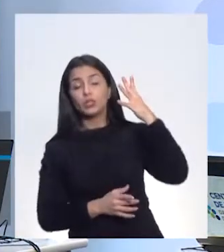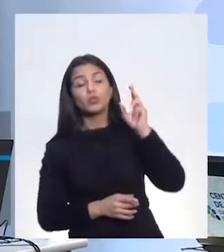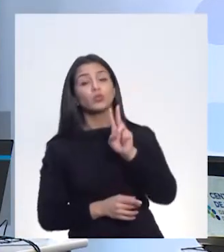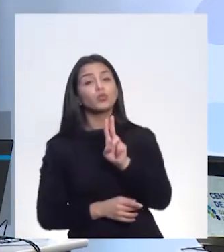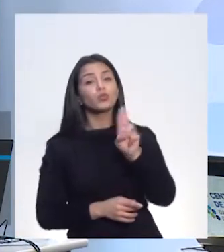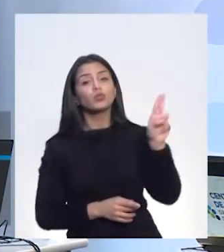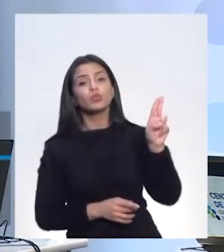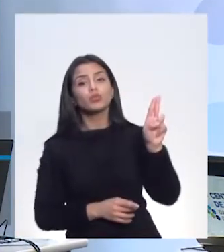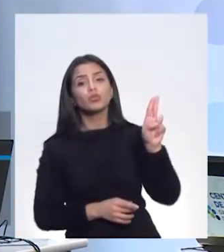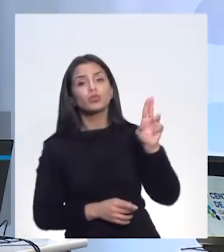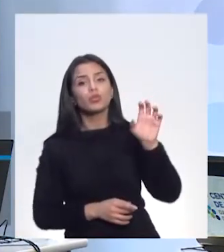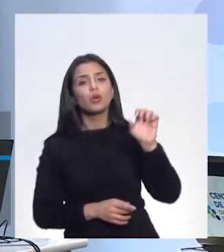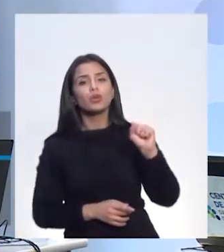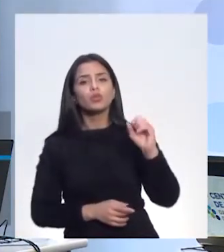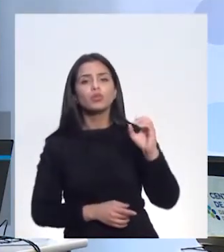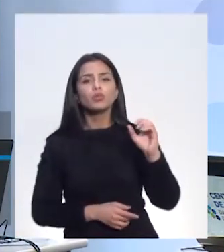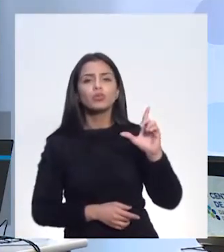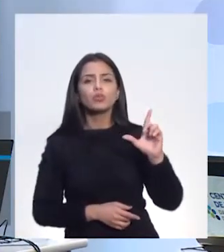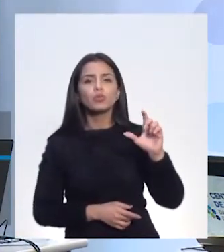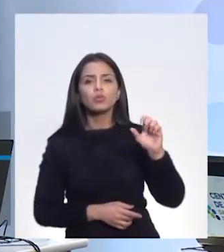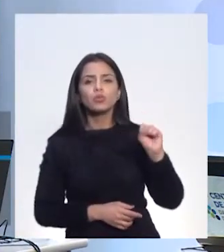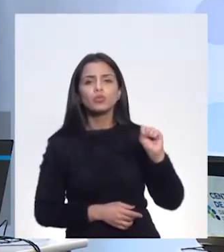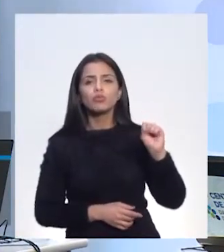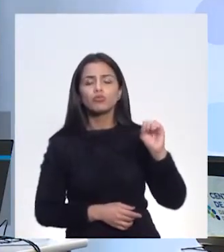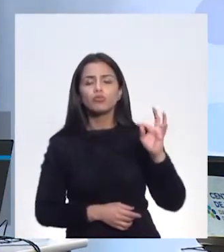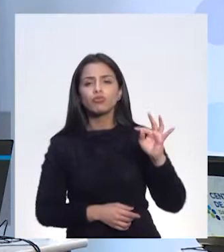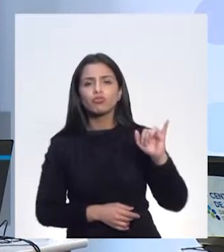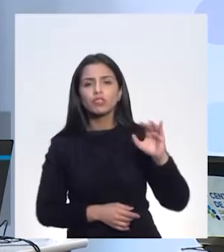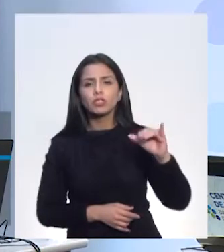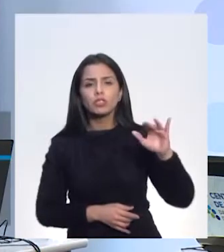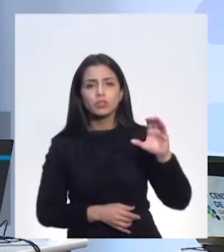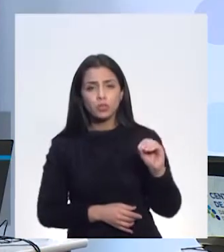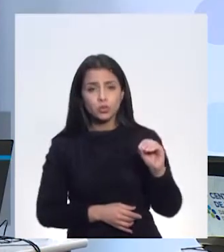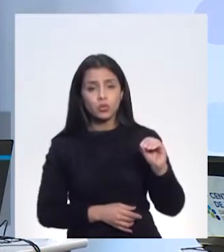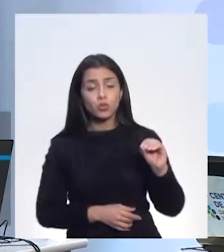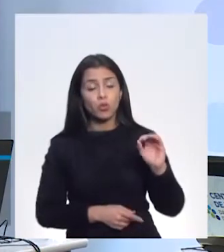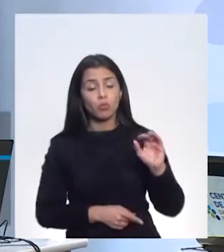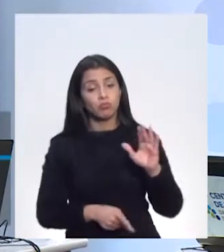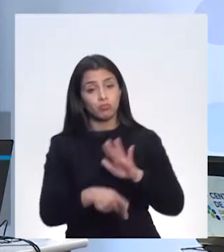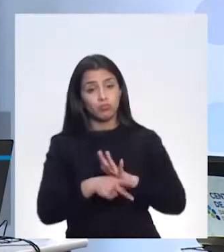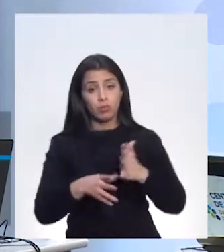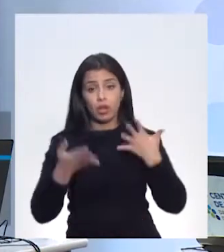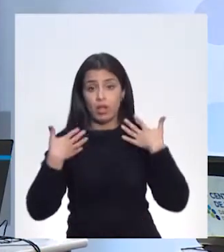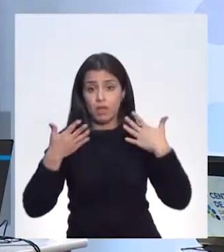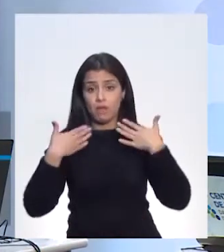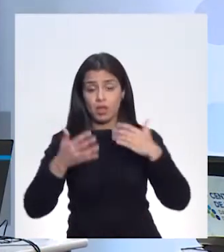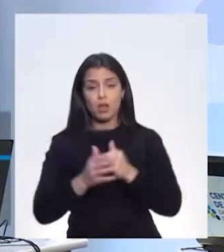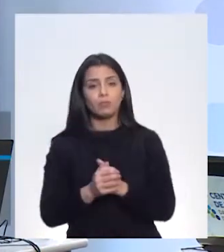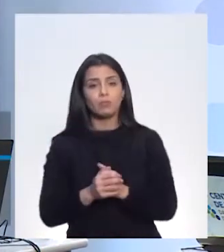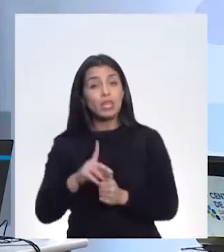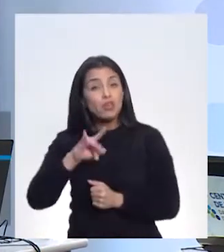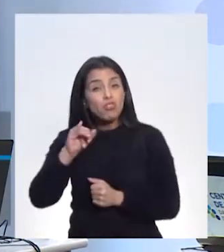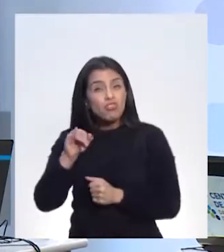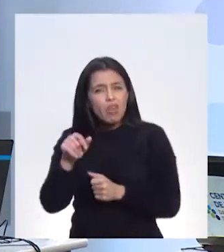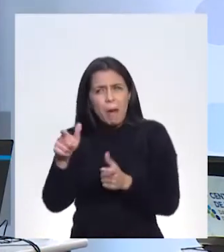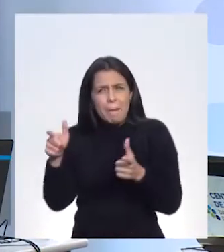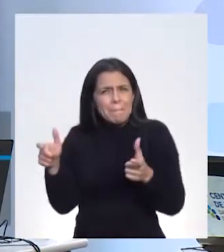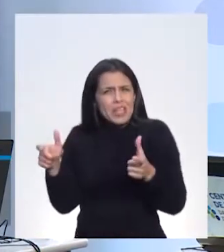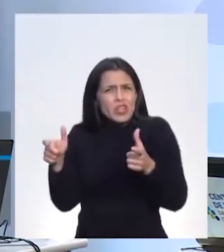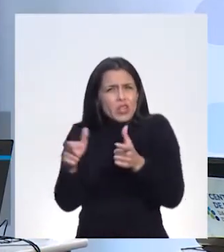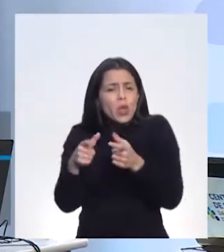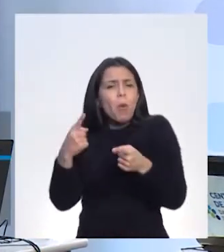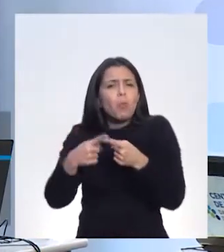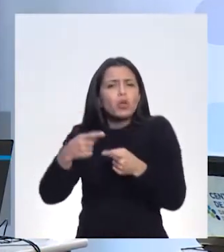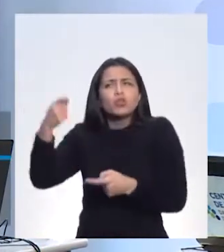chamado solstício de verão. E o dia que é mais curto no ano, isto é, que o sol brilha